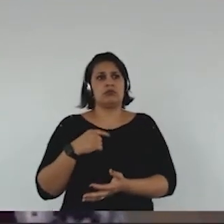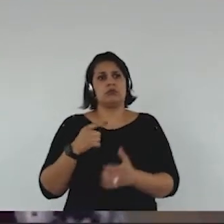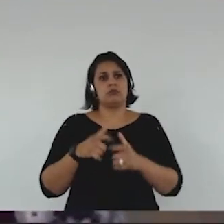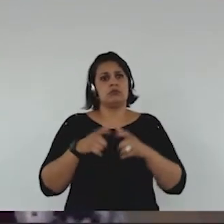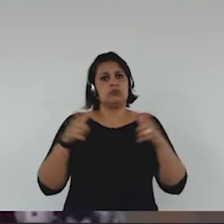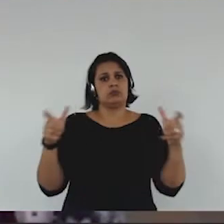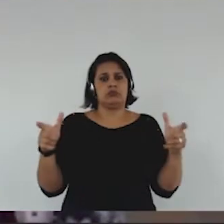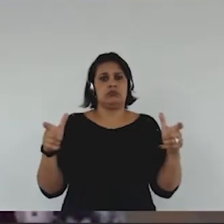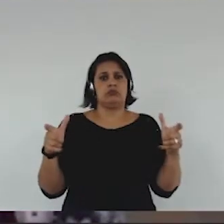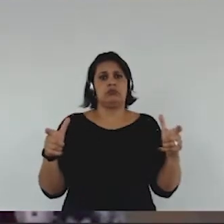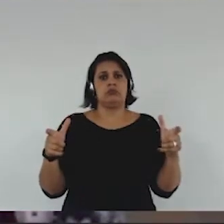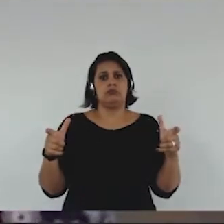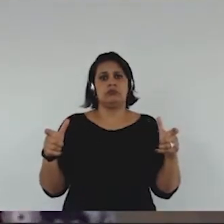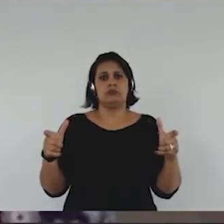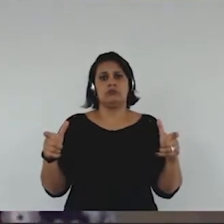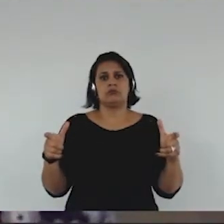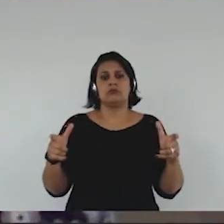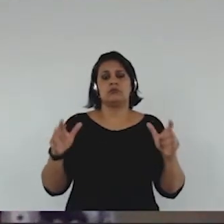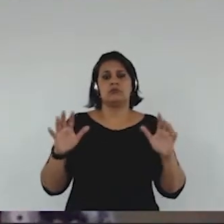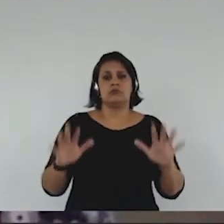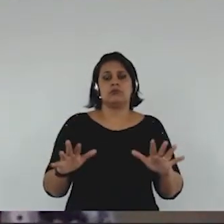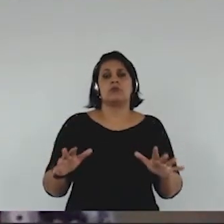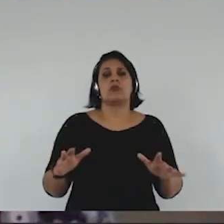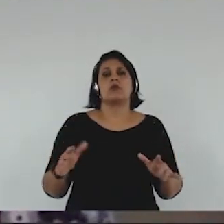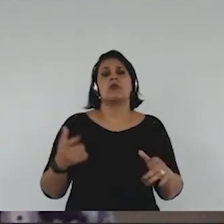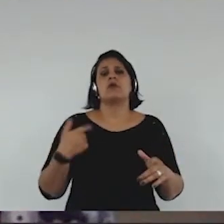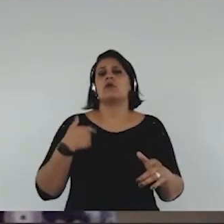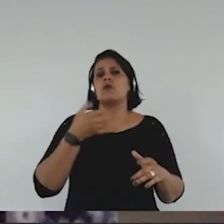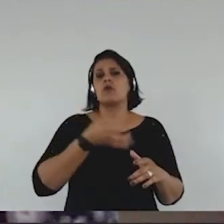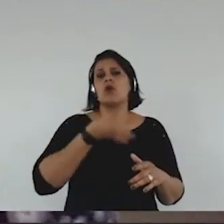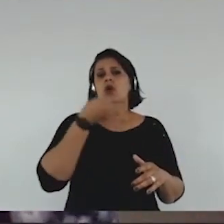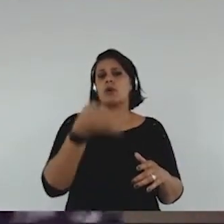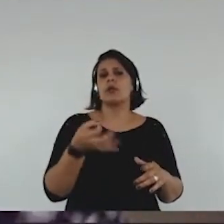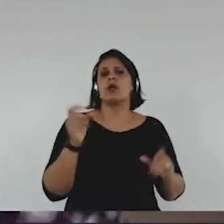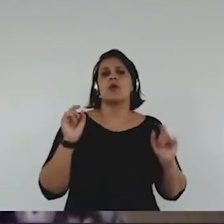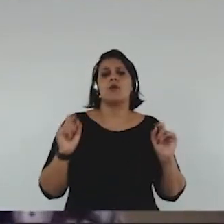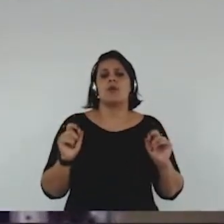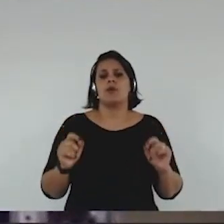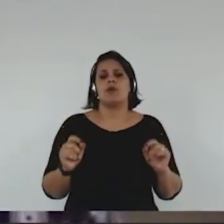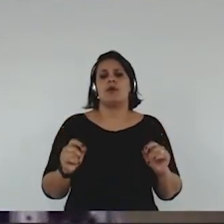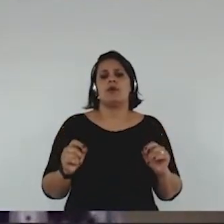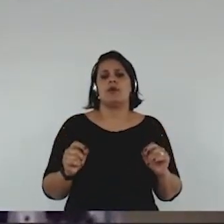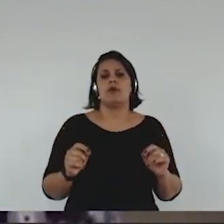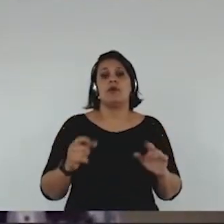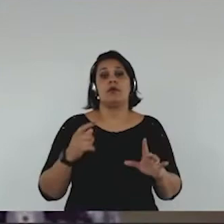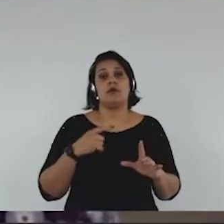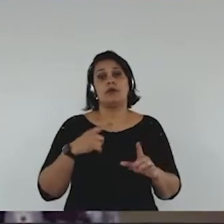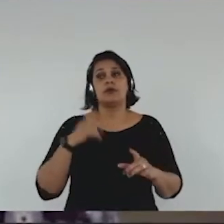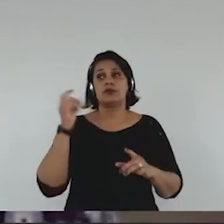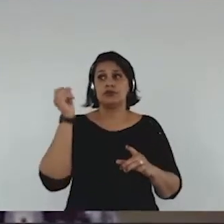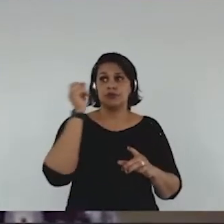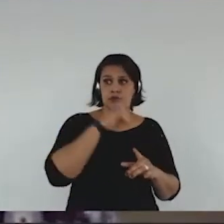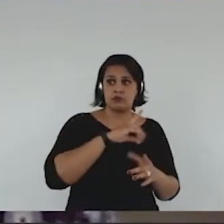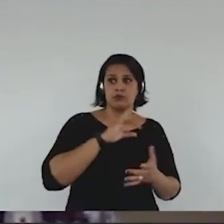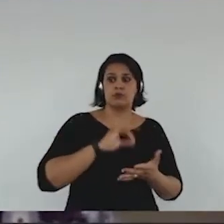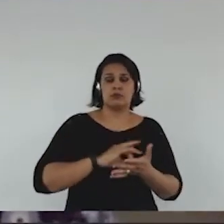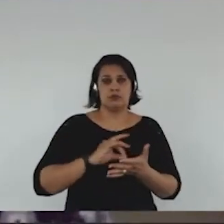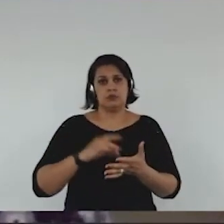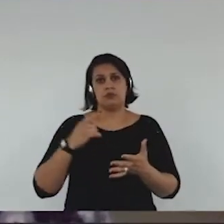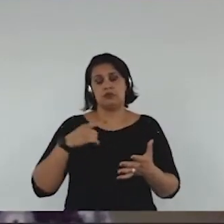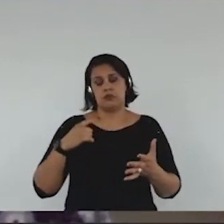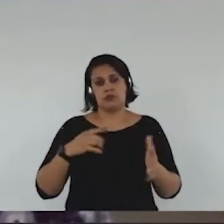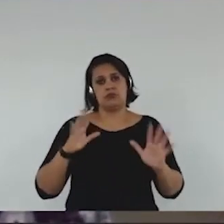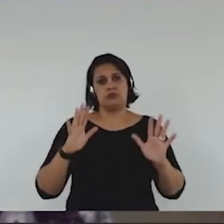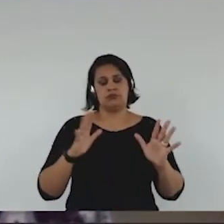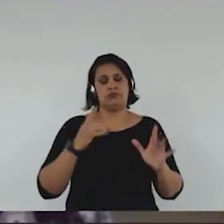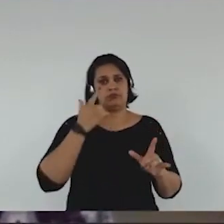abrangência. E o que eu acho, as dificuldades ainda que enfrentamos? Existe uma reticência muito grande, até porque